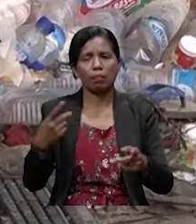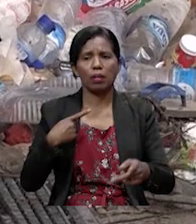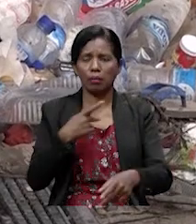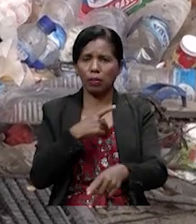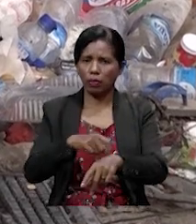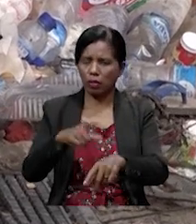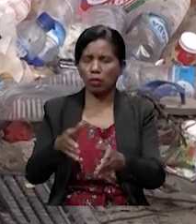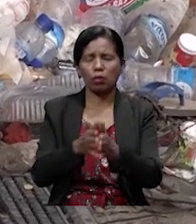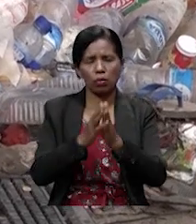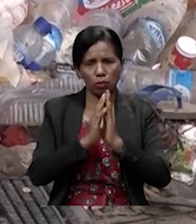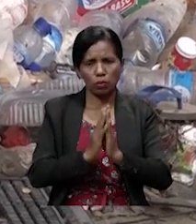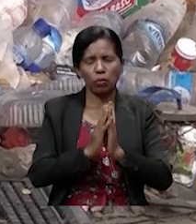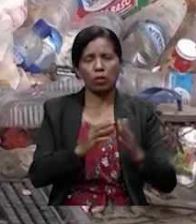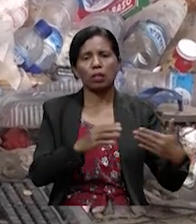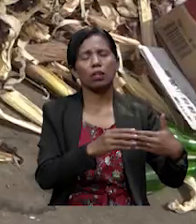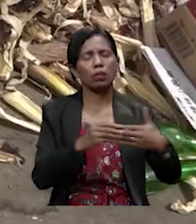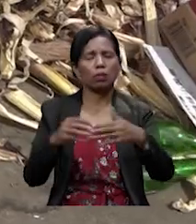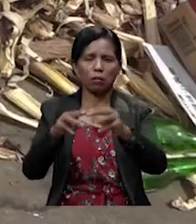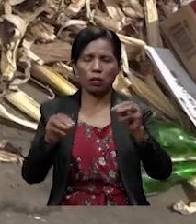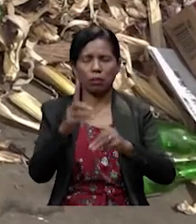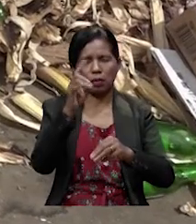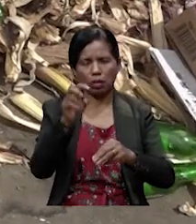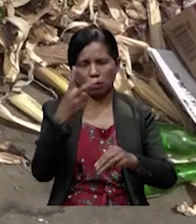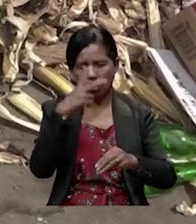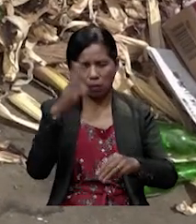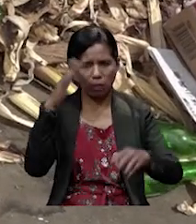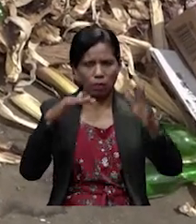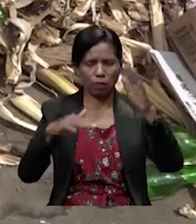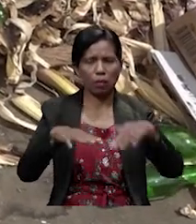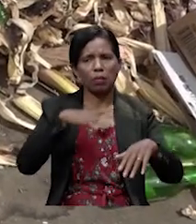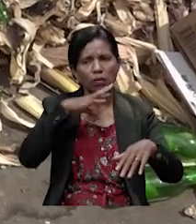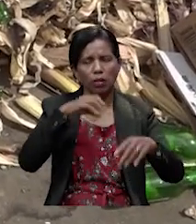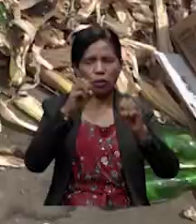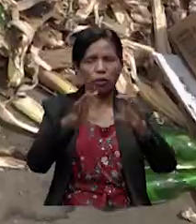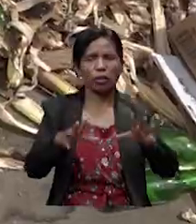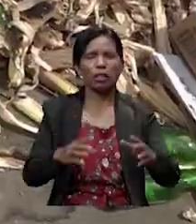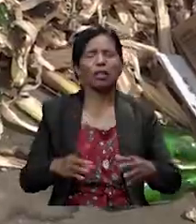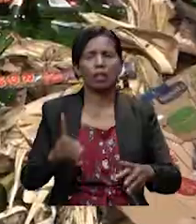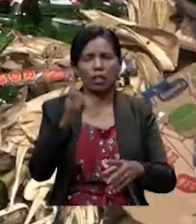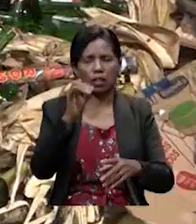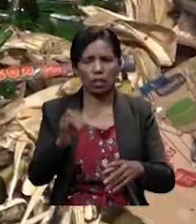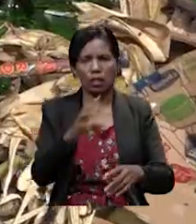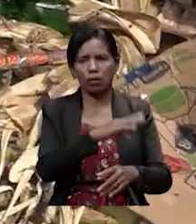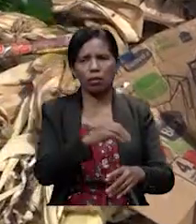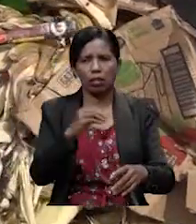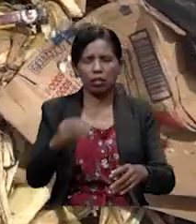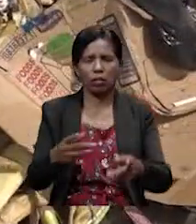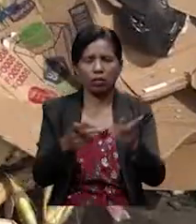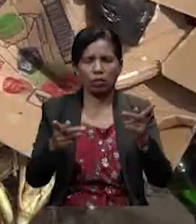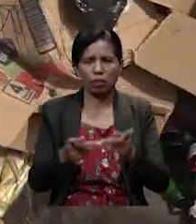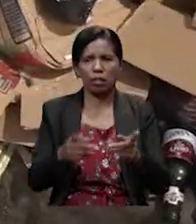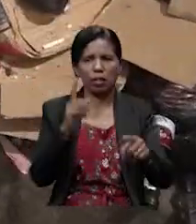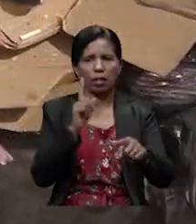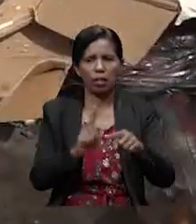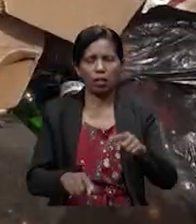autoridade município dele atuhare problema lixo nebe namkari iha cidade dele, no husu atu halo resiklazem ba lixo sira nune